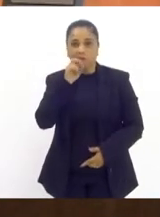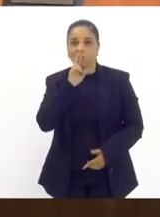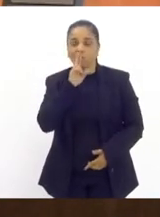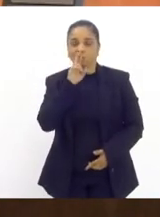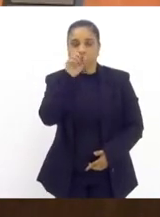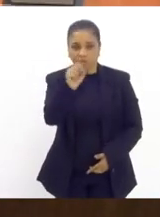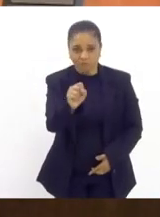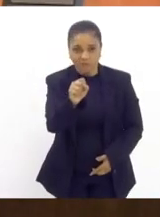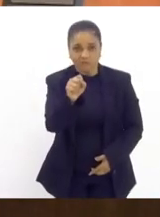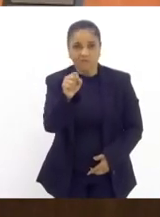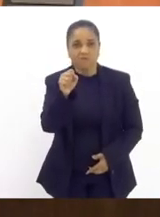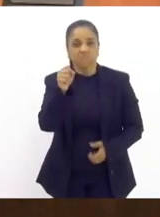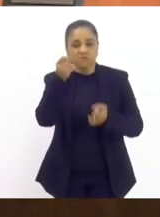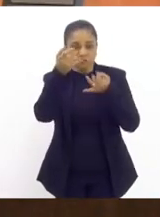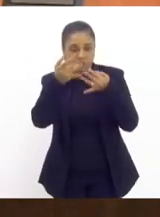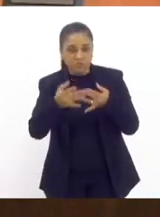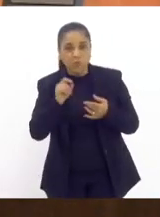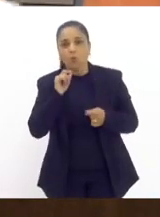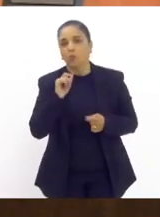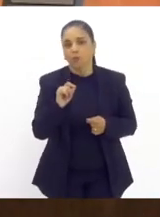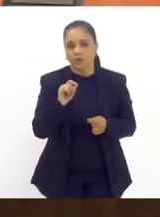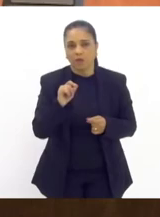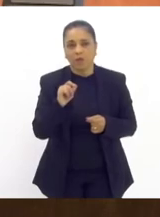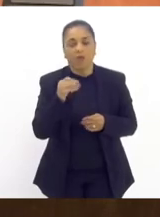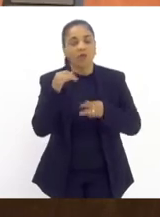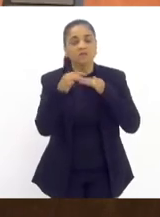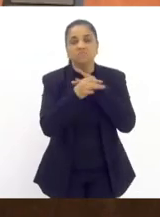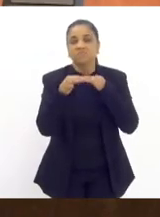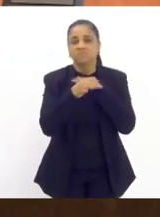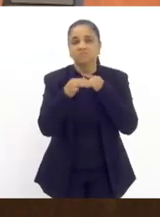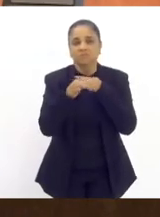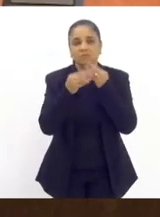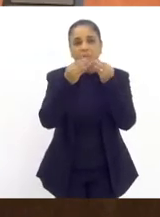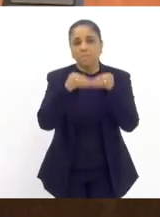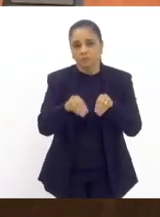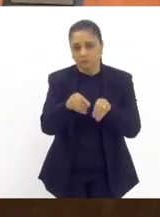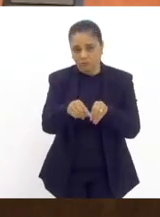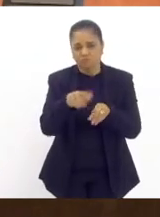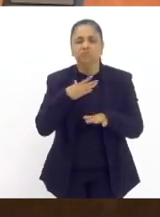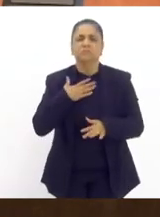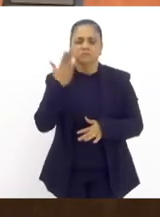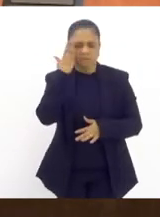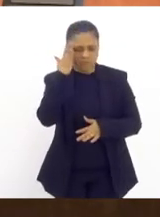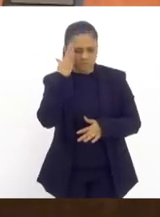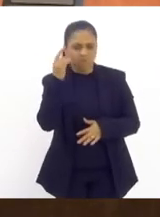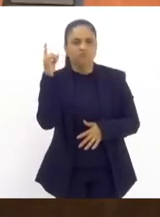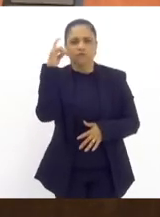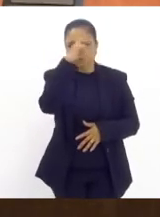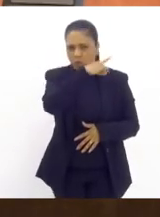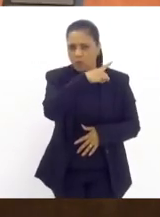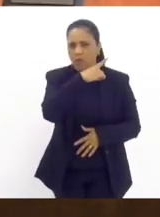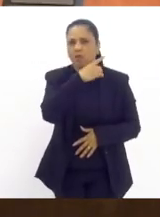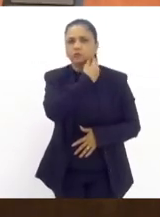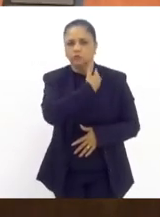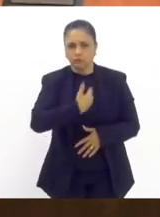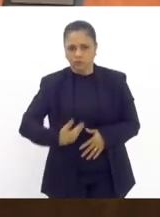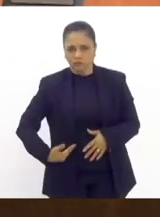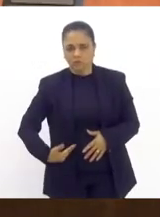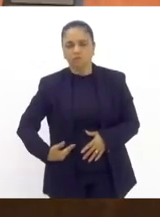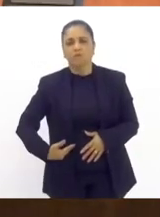é dessa forma então sei das dificuldades do Governo do Estado do Rio de Janeiro é claro que